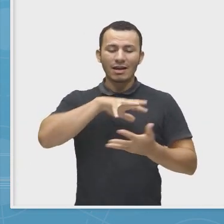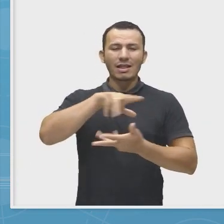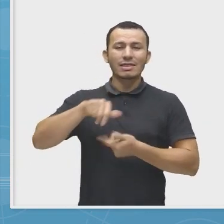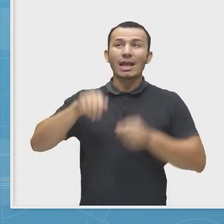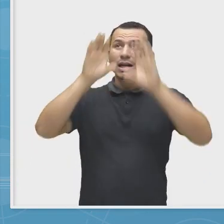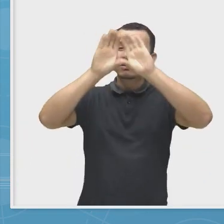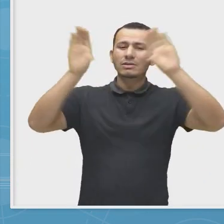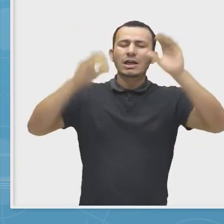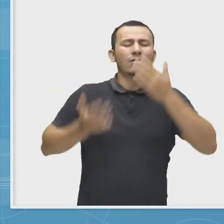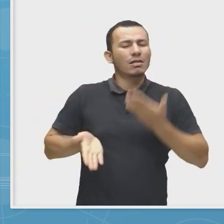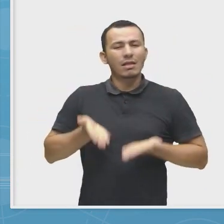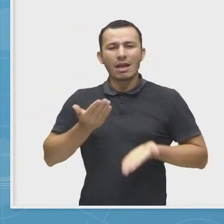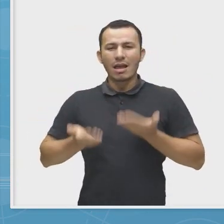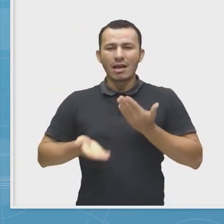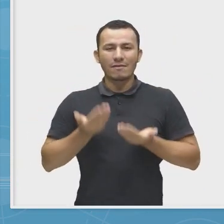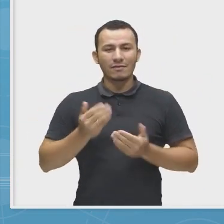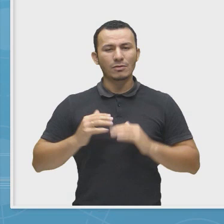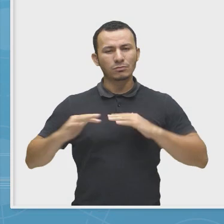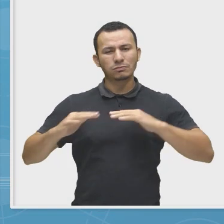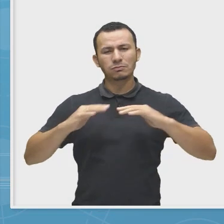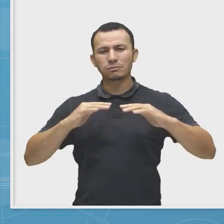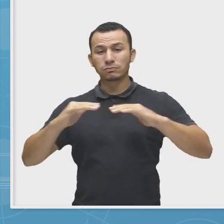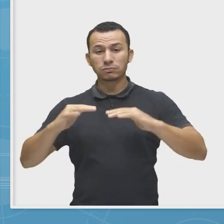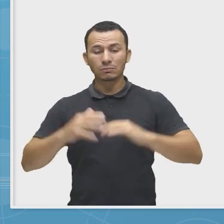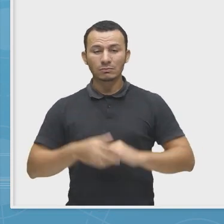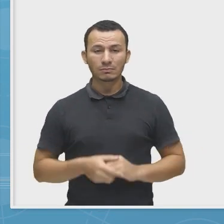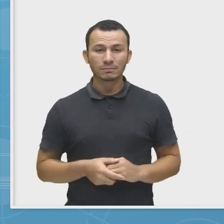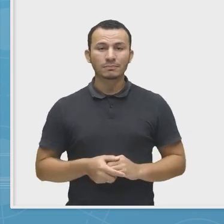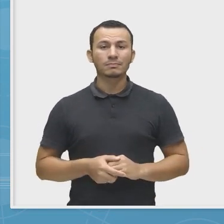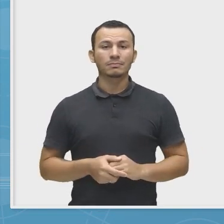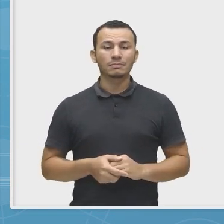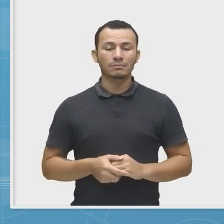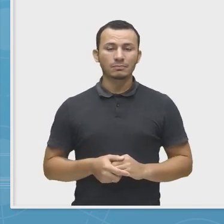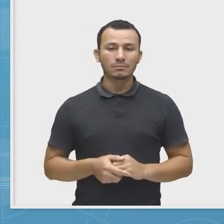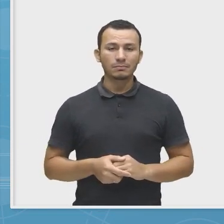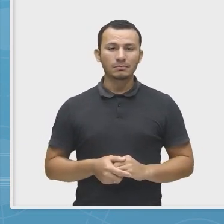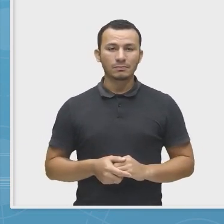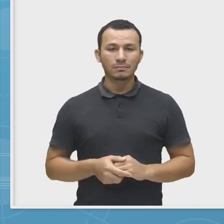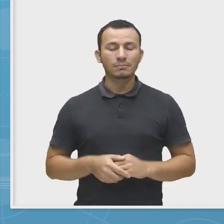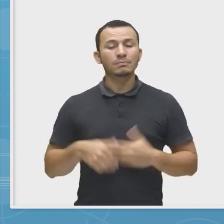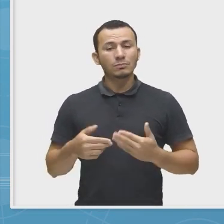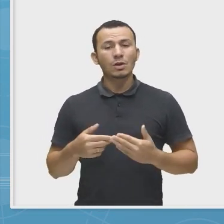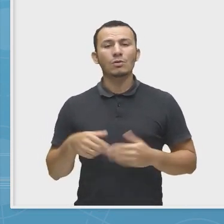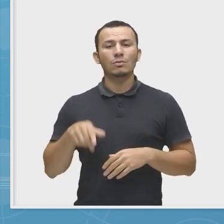mais leve. Então, observe que aqui ela utilizou